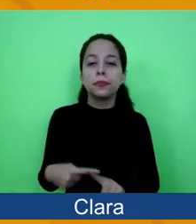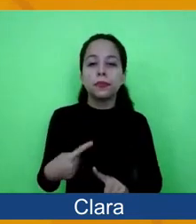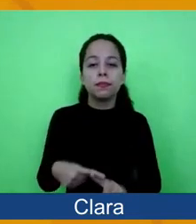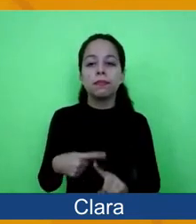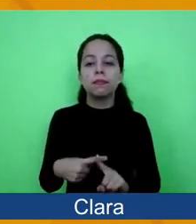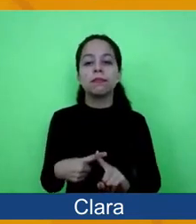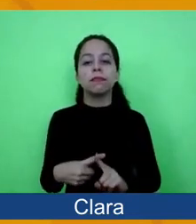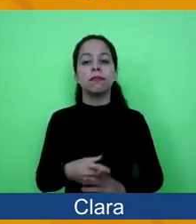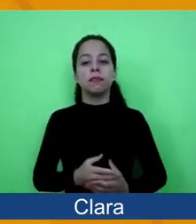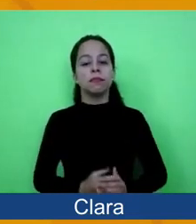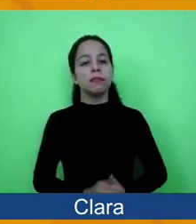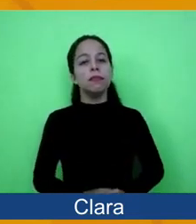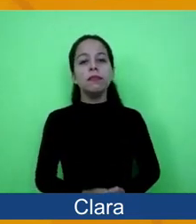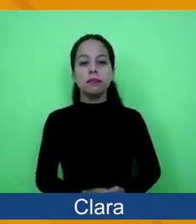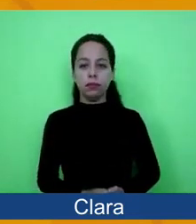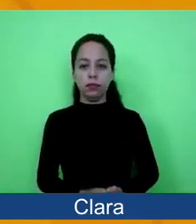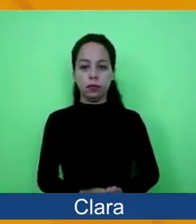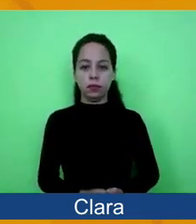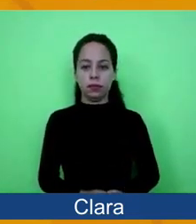por exemplo,